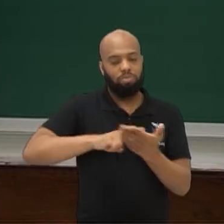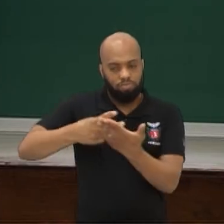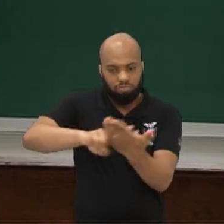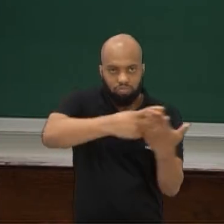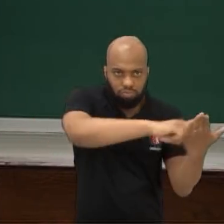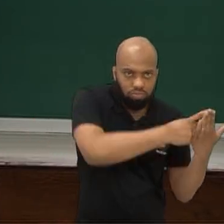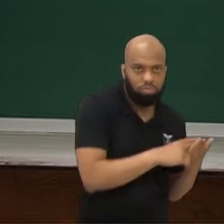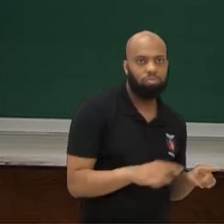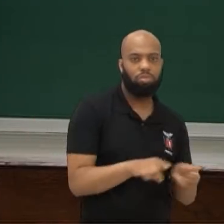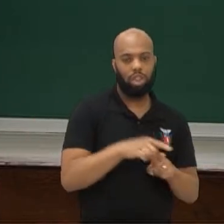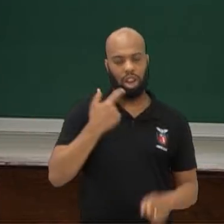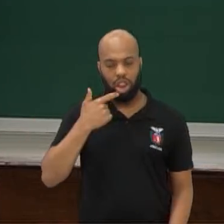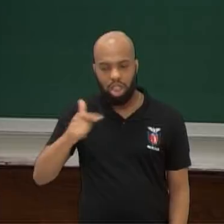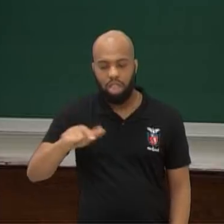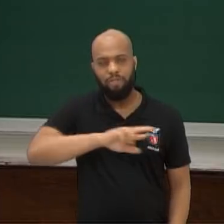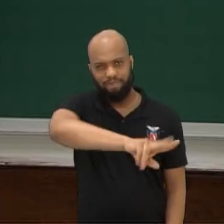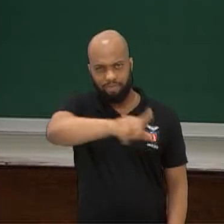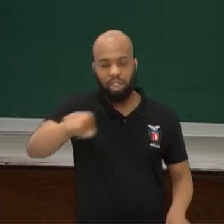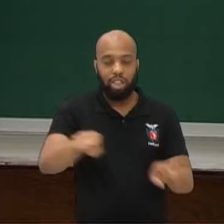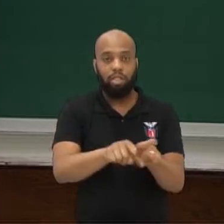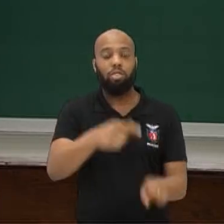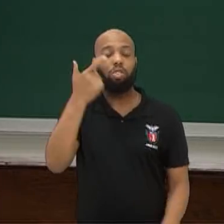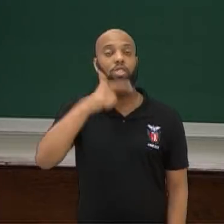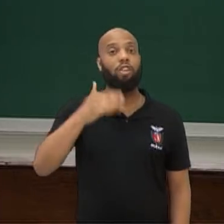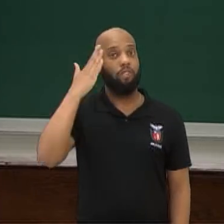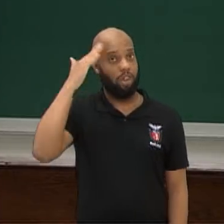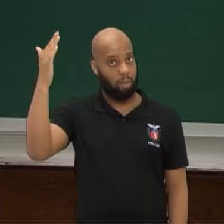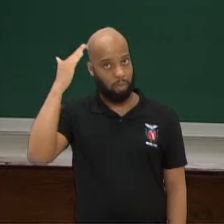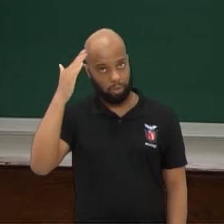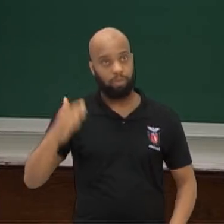várias línguas e ganhou aí repercussão nacional e